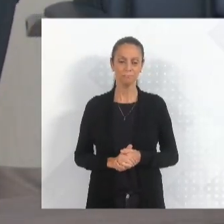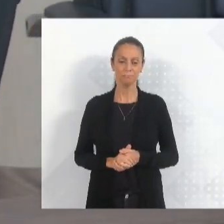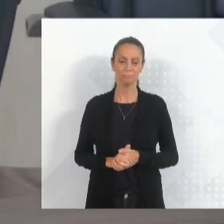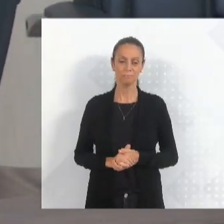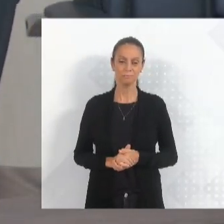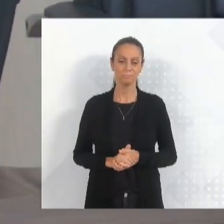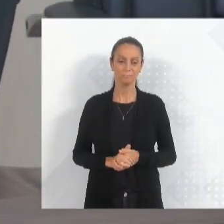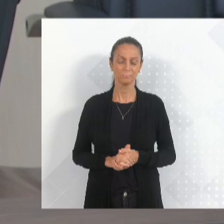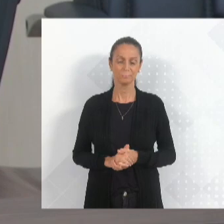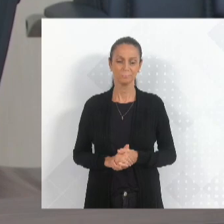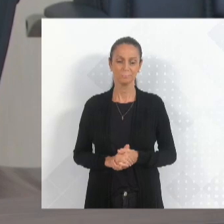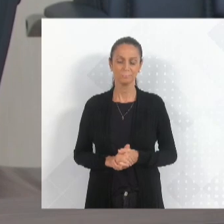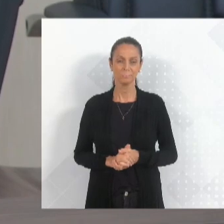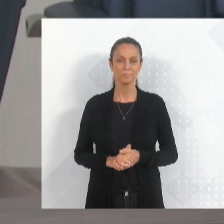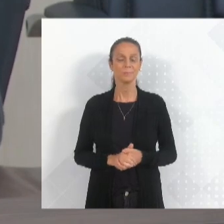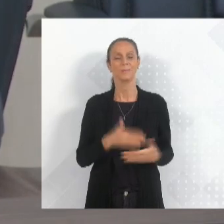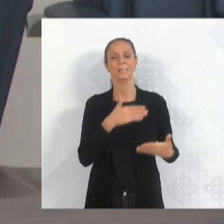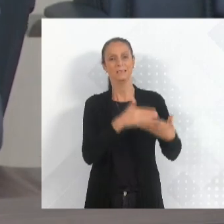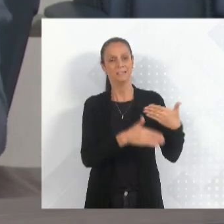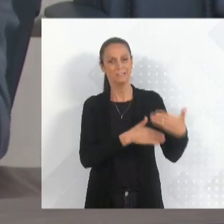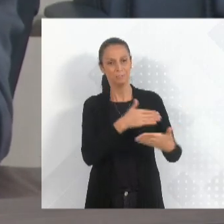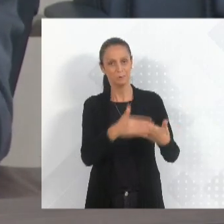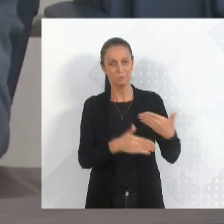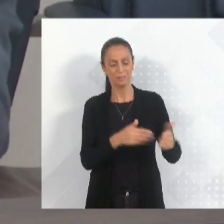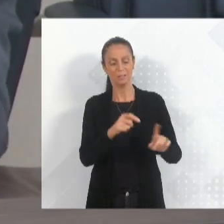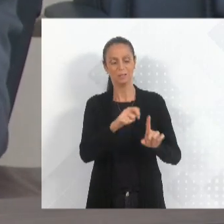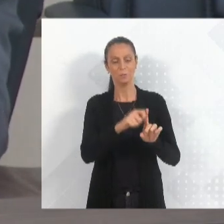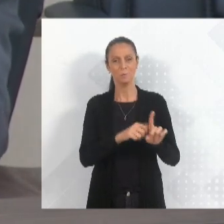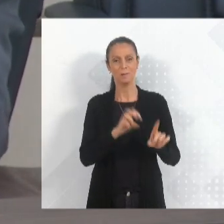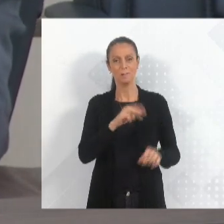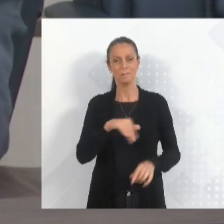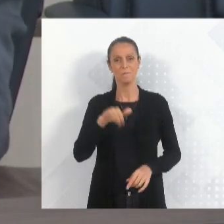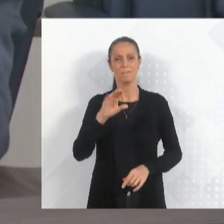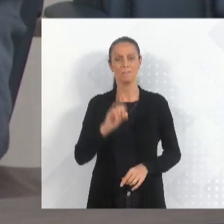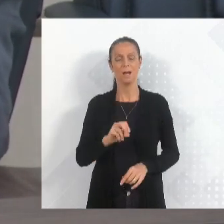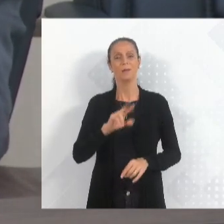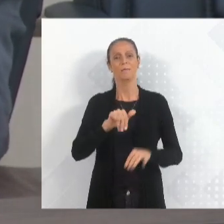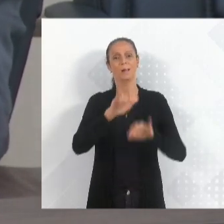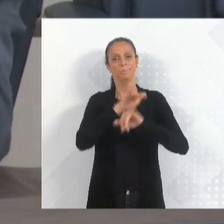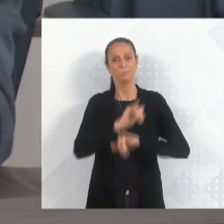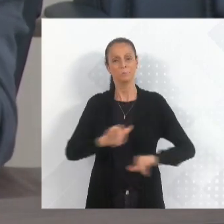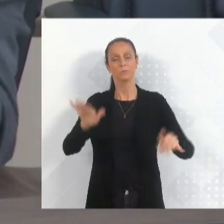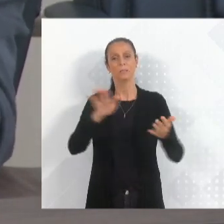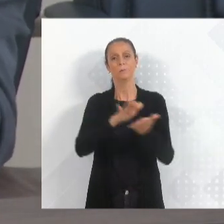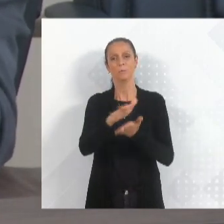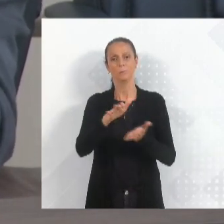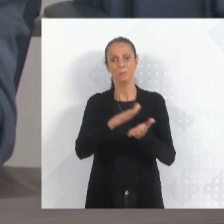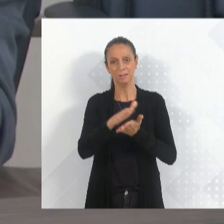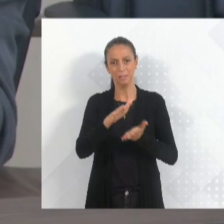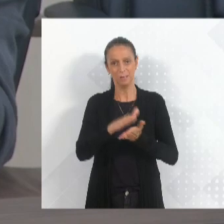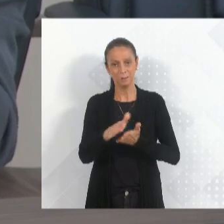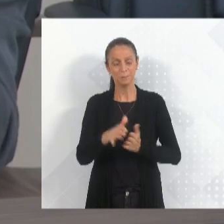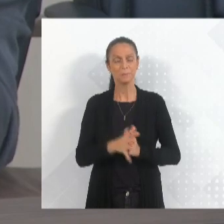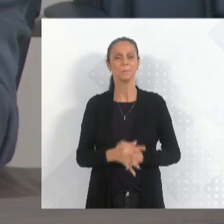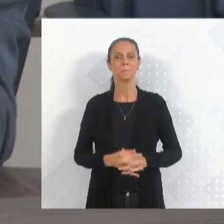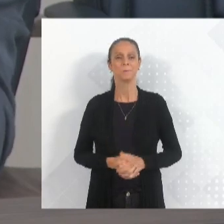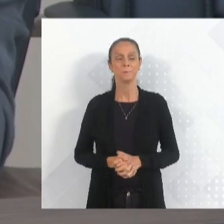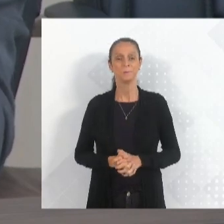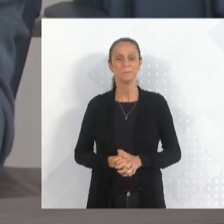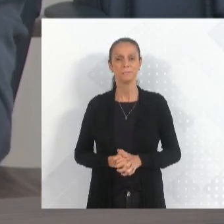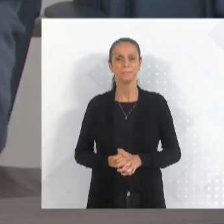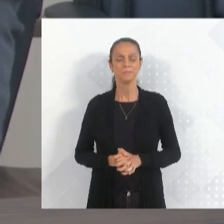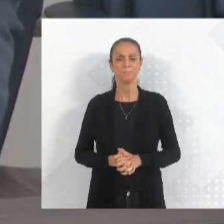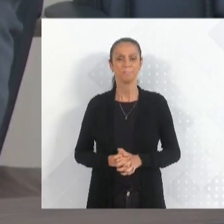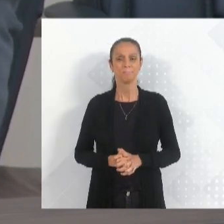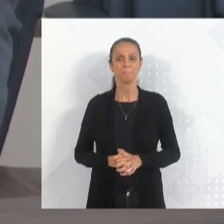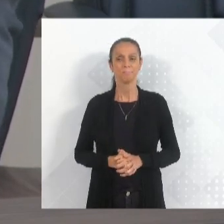Esse processo, em maio deve ser publicado, vereador, e aí então,